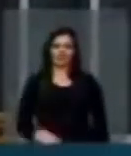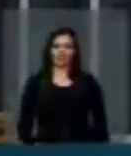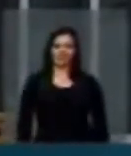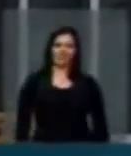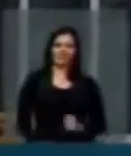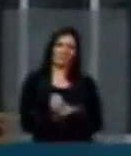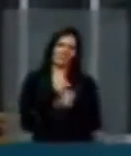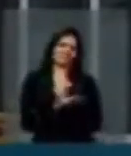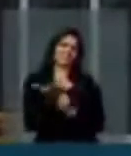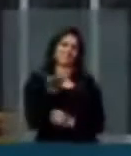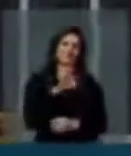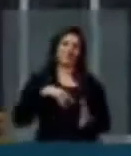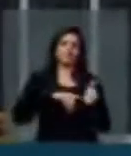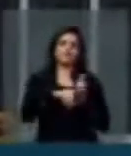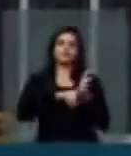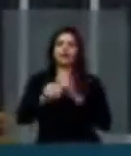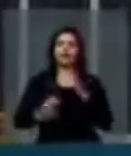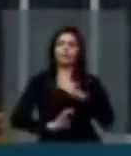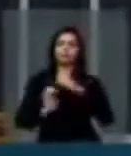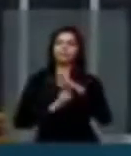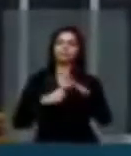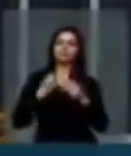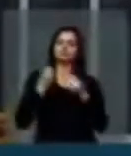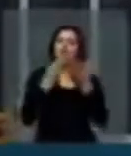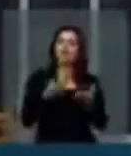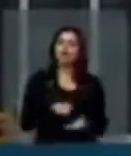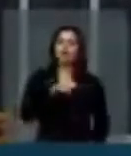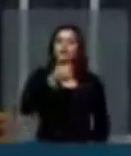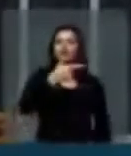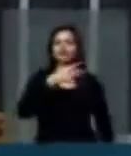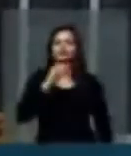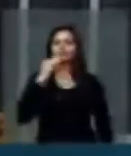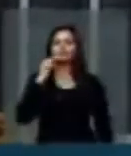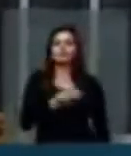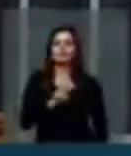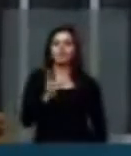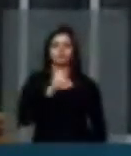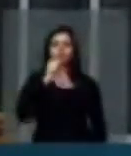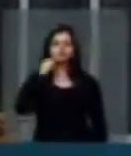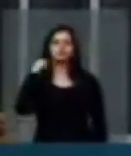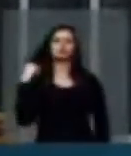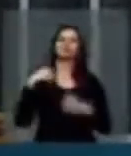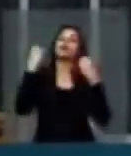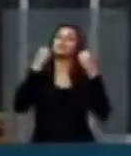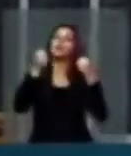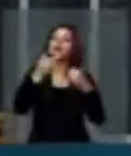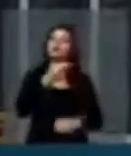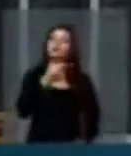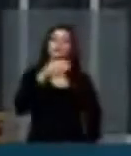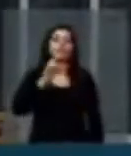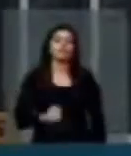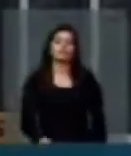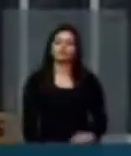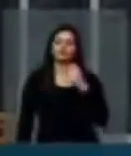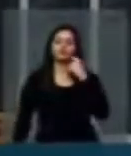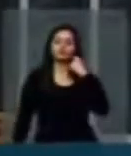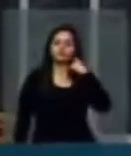deixar investigar as empresas que doaram mais de 200 milhões de reais na campanha de